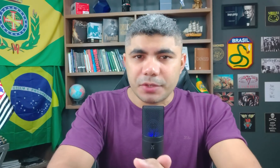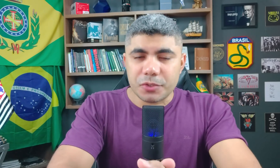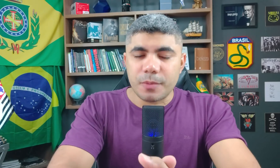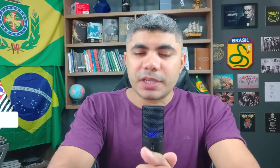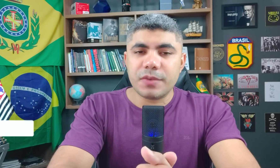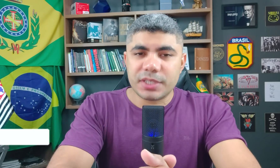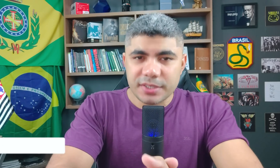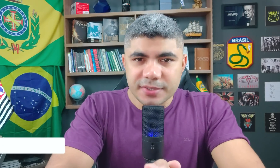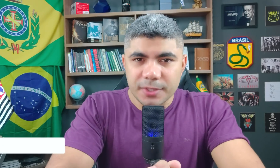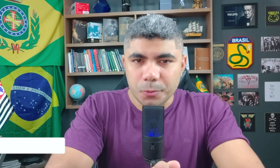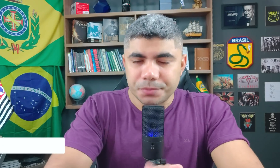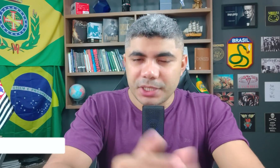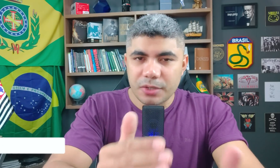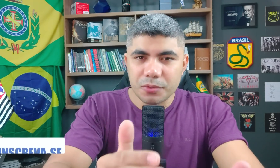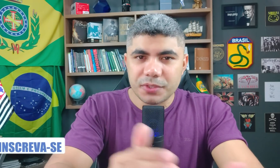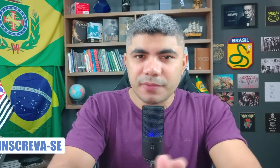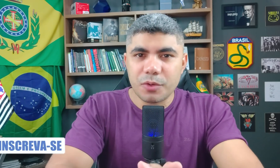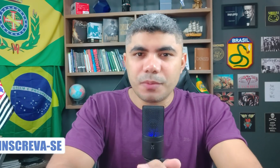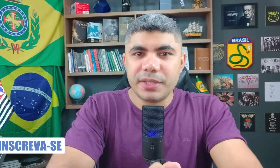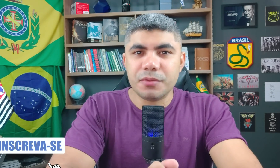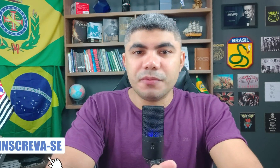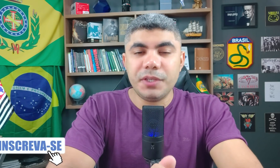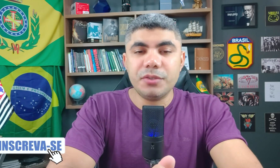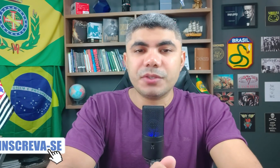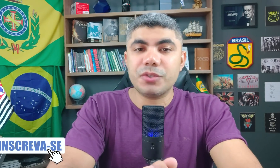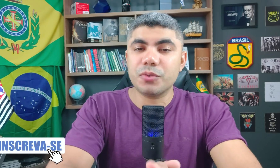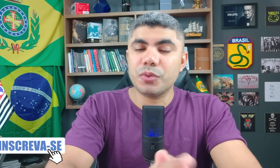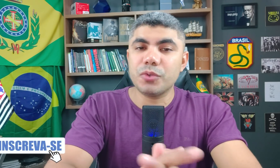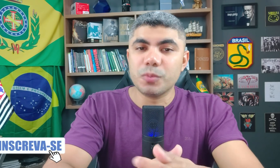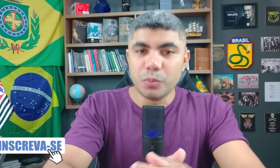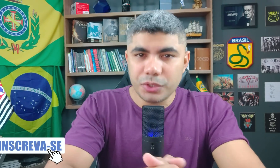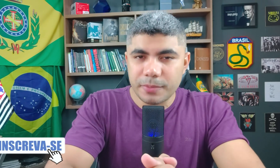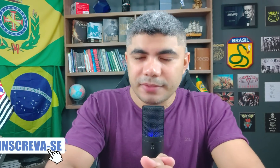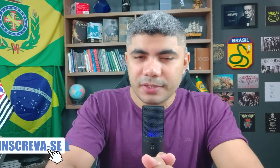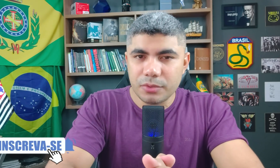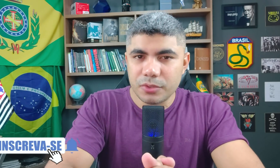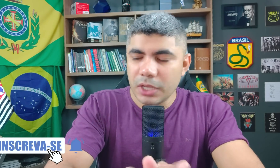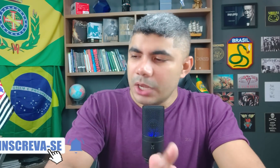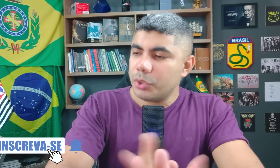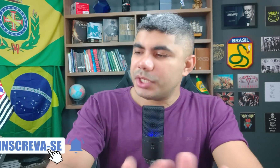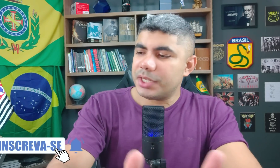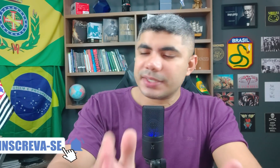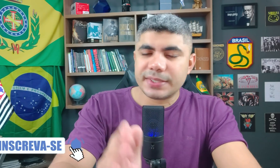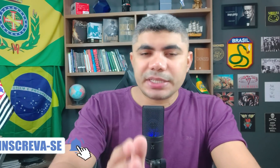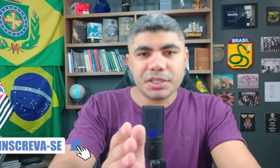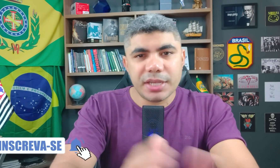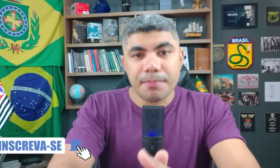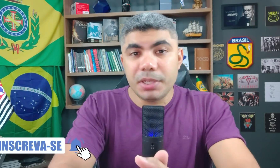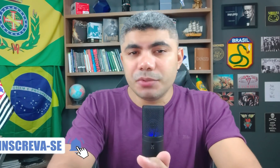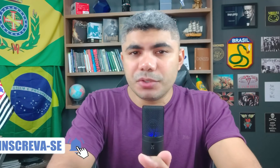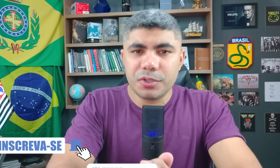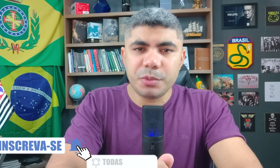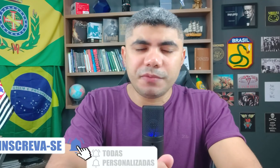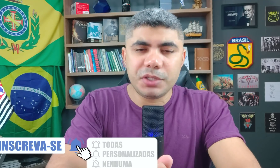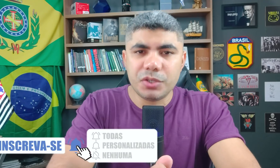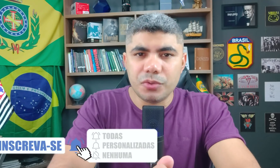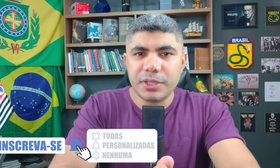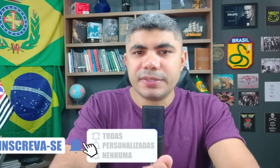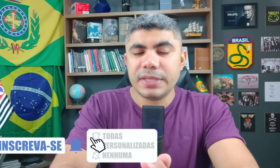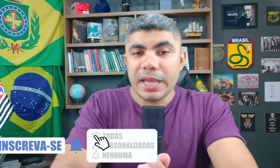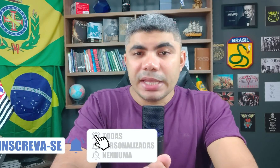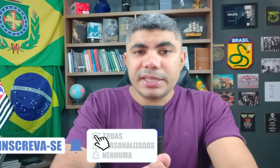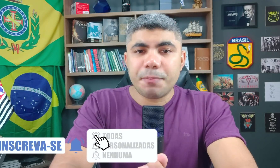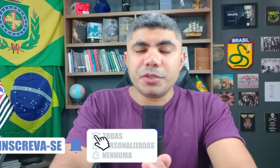o Olá meus amigos como é que vocês estão aí com Silva com mais um vídeo sejam todos muito bem vindos hoje é dia sete de abril de